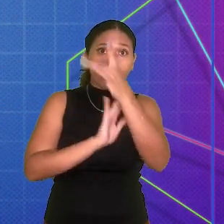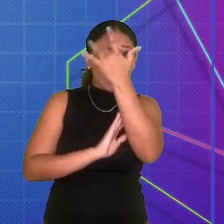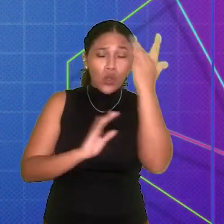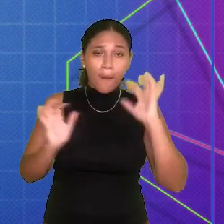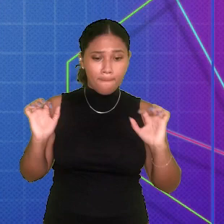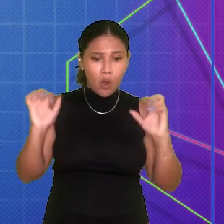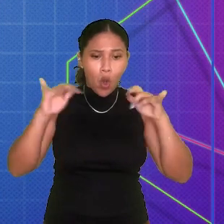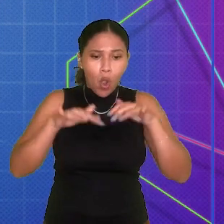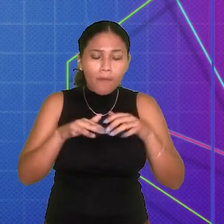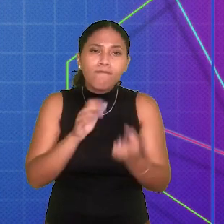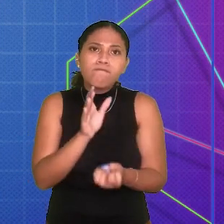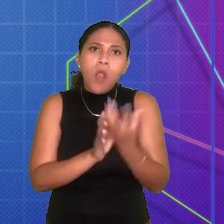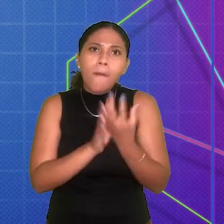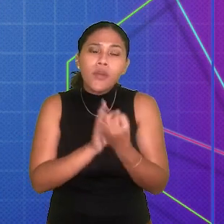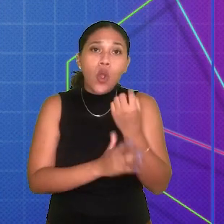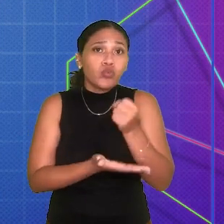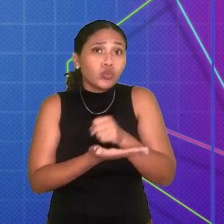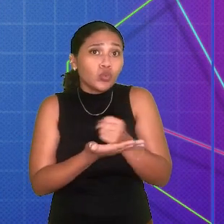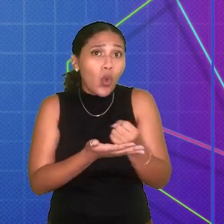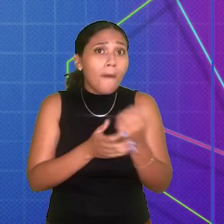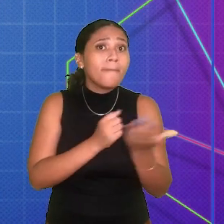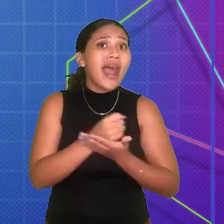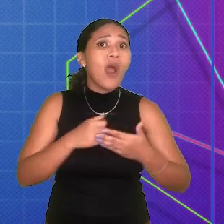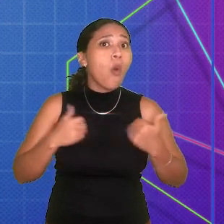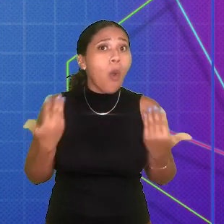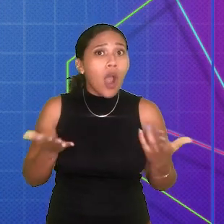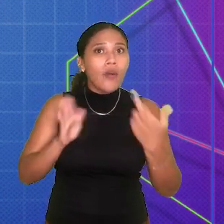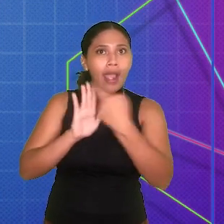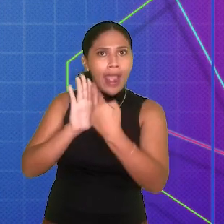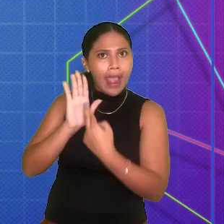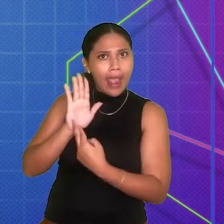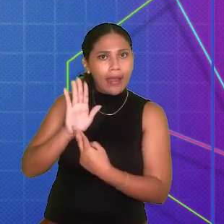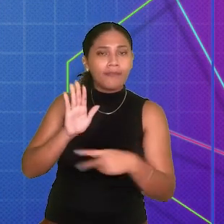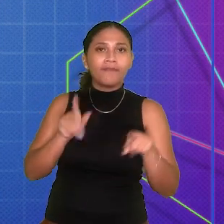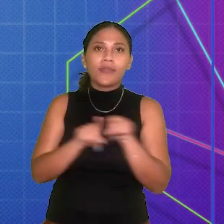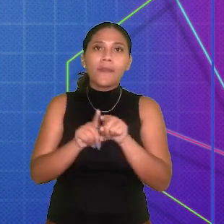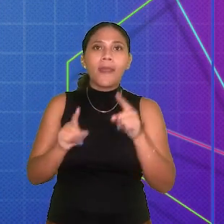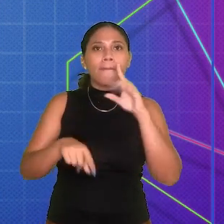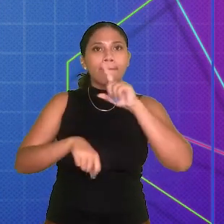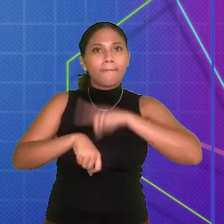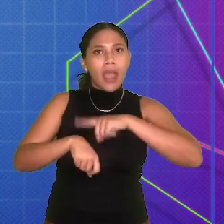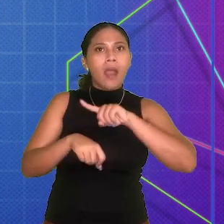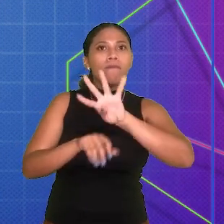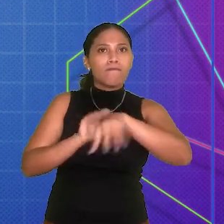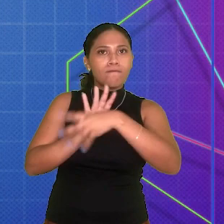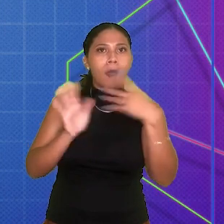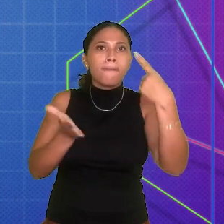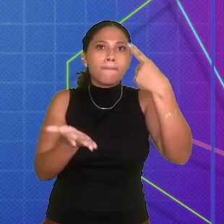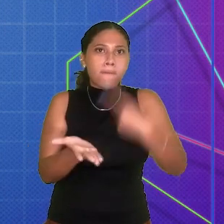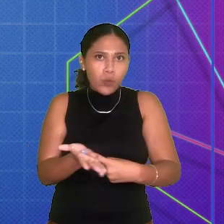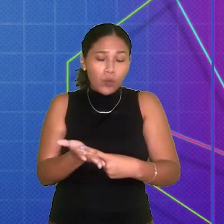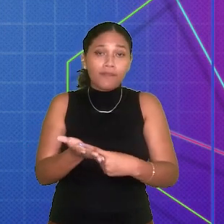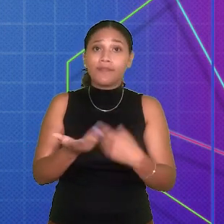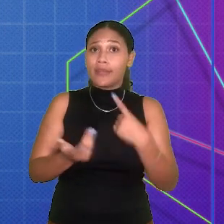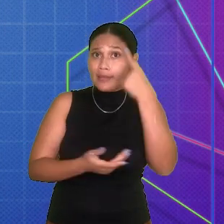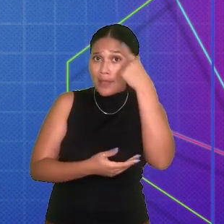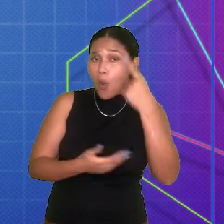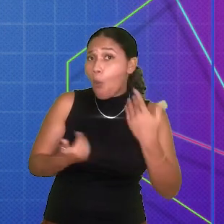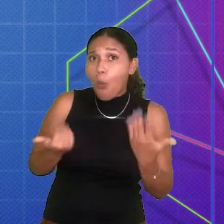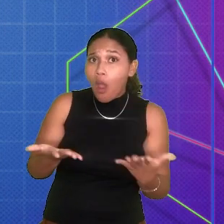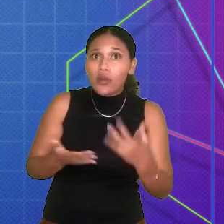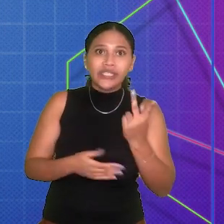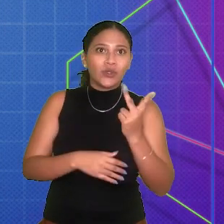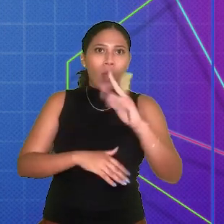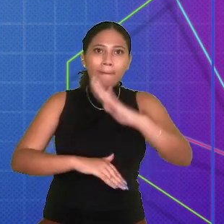para desenvolver um jogo com base em uma série de regras e em um prazo pré-determinado. A ideia é colocar em prática